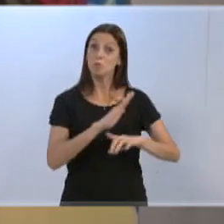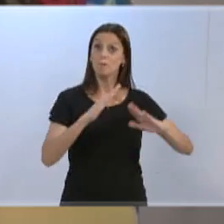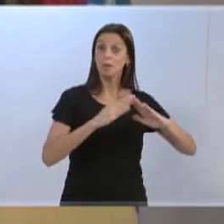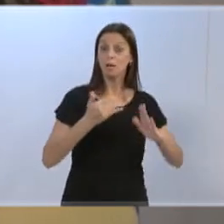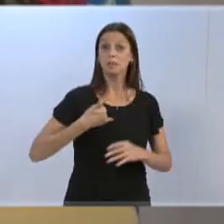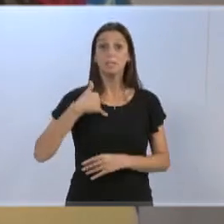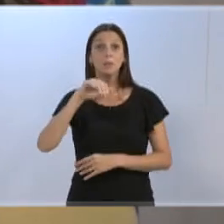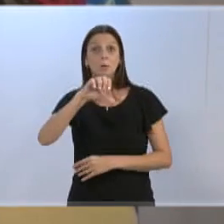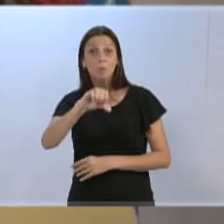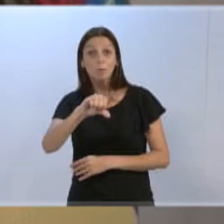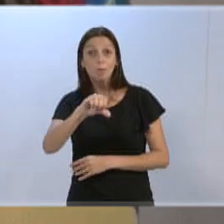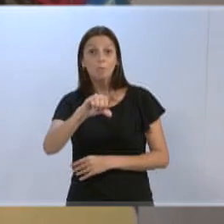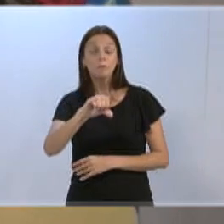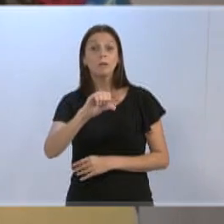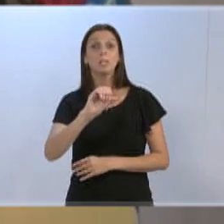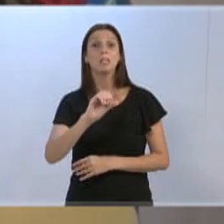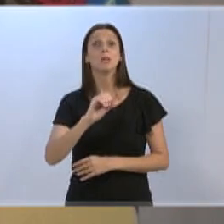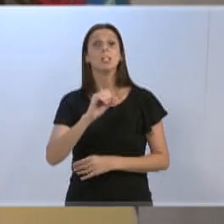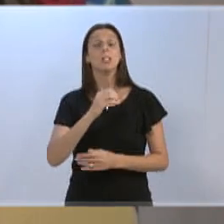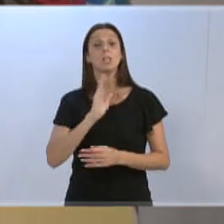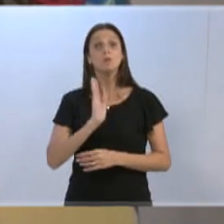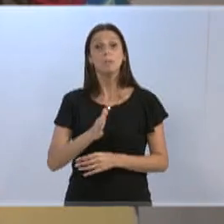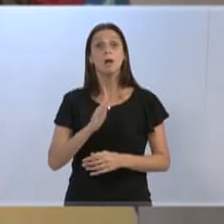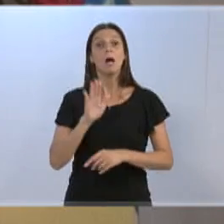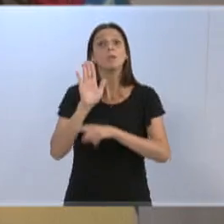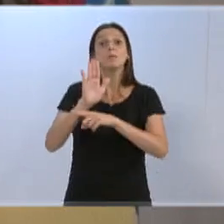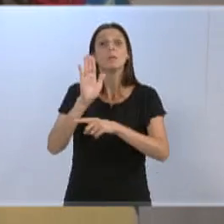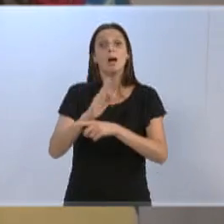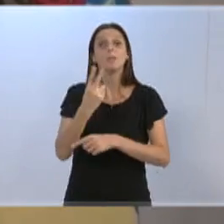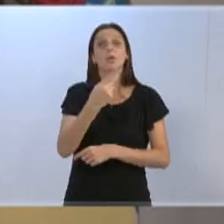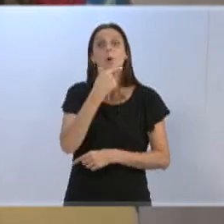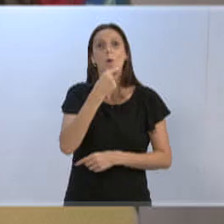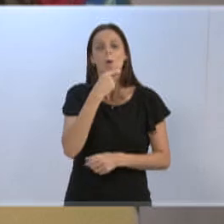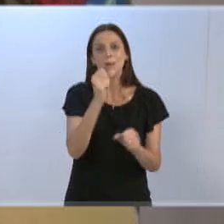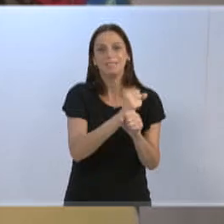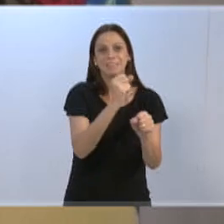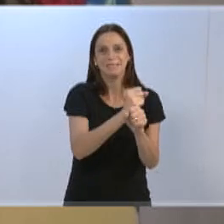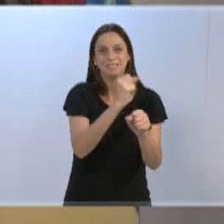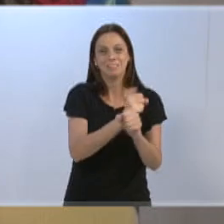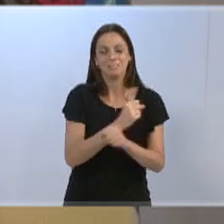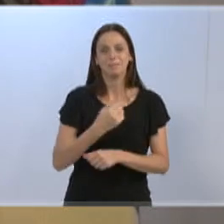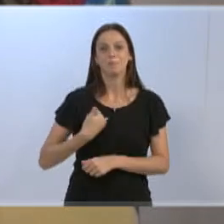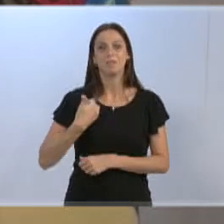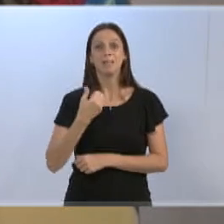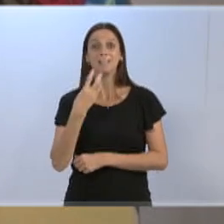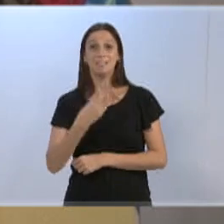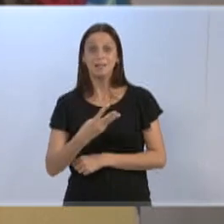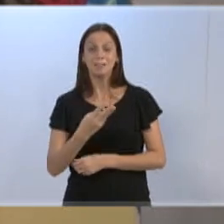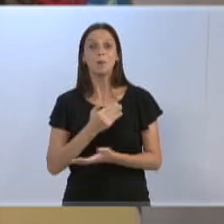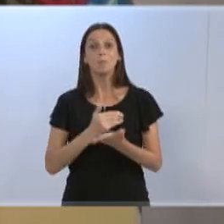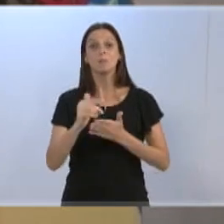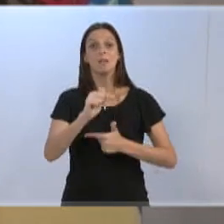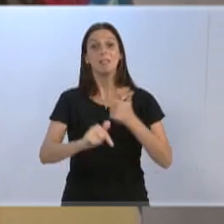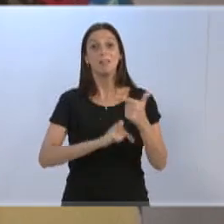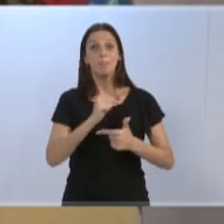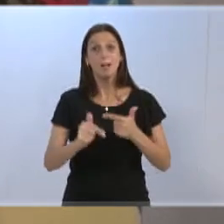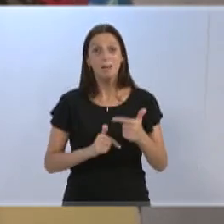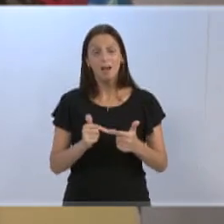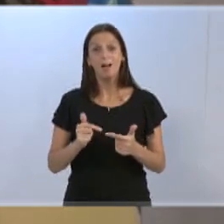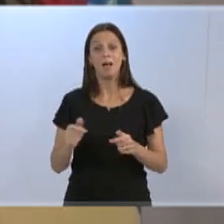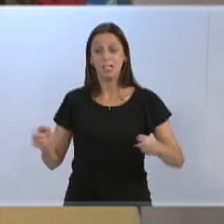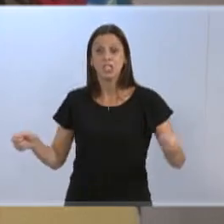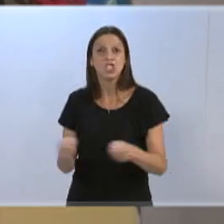9 anos, eu era servente de 2 pedreiros. Com 13 anos, eu fui jardineiro do SAMAI, vereador Gilson, com 13